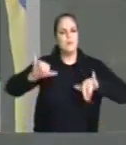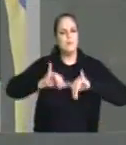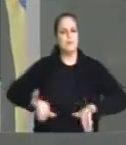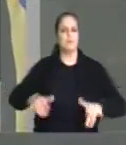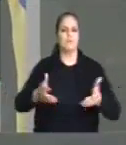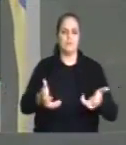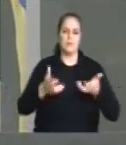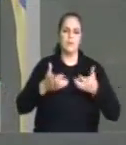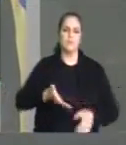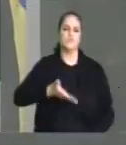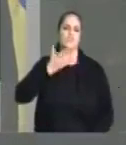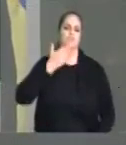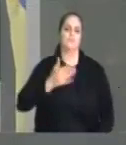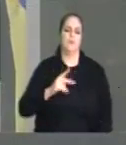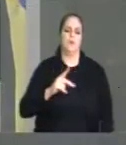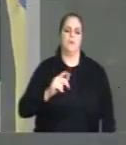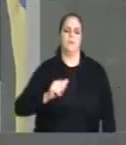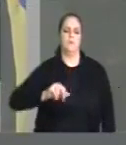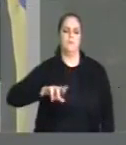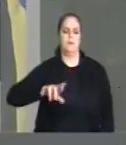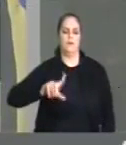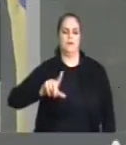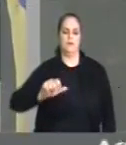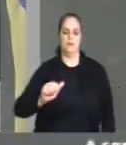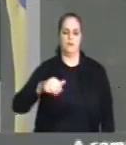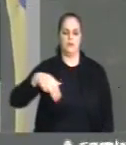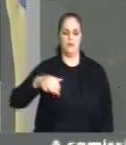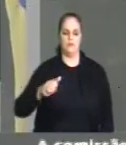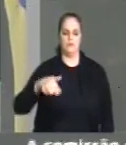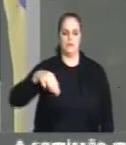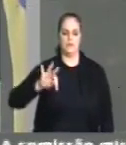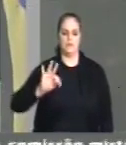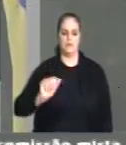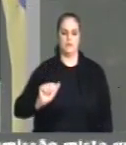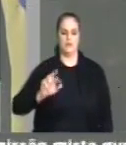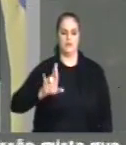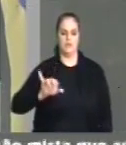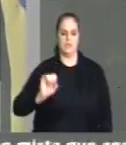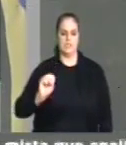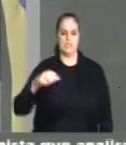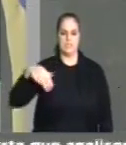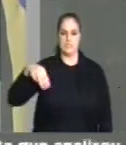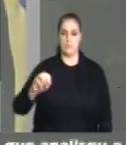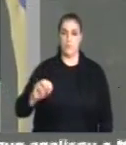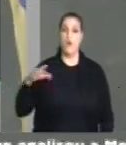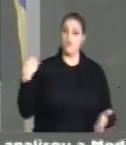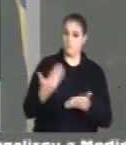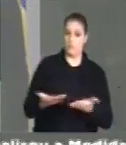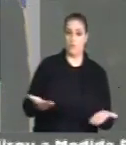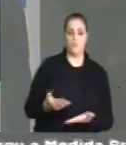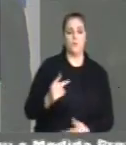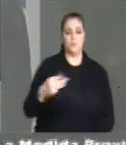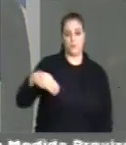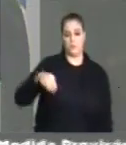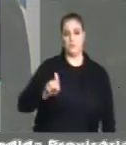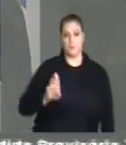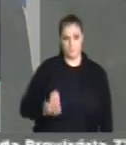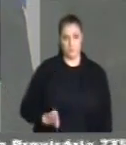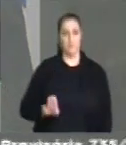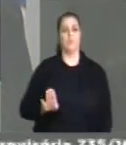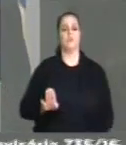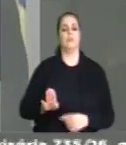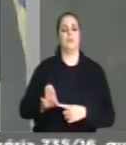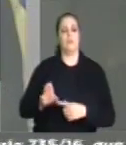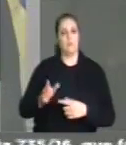Brasil, que o PSDB também defende em seu estatuto, e atuou pelo impeachment do presidente